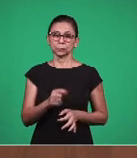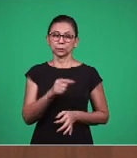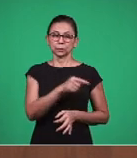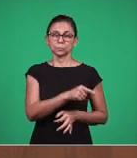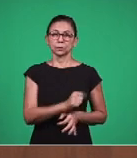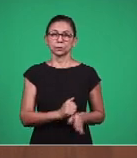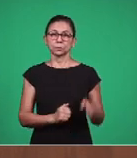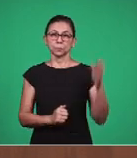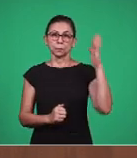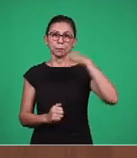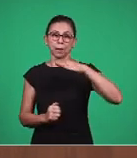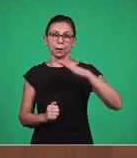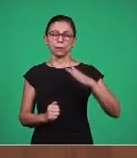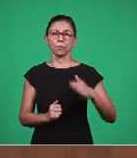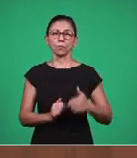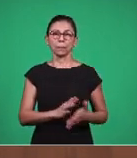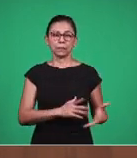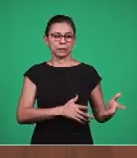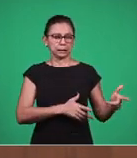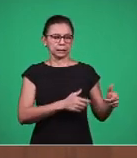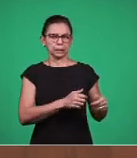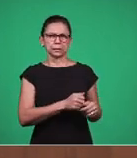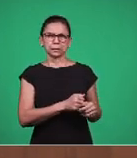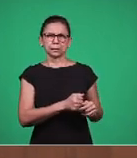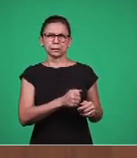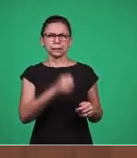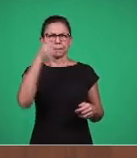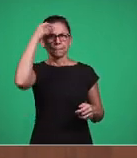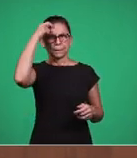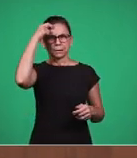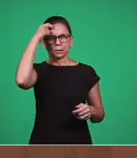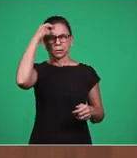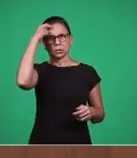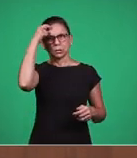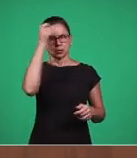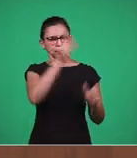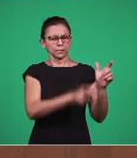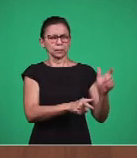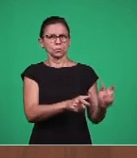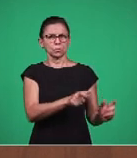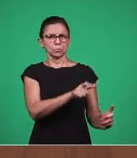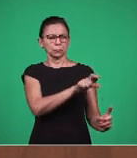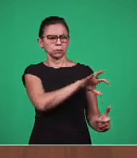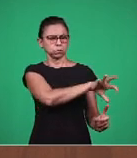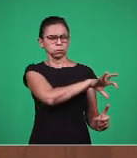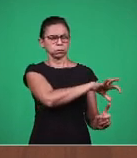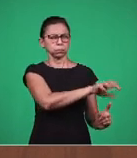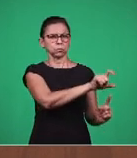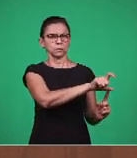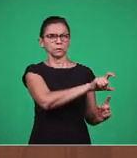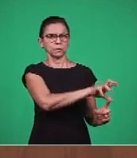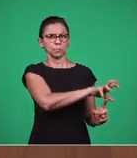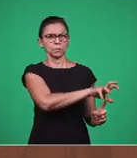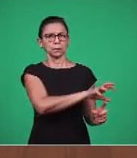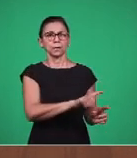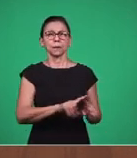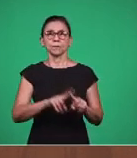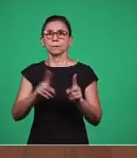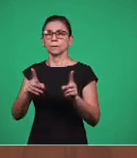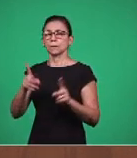dominou o mundo, as mentes, as consciências. Nesse momento, ele faz a oração. Na